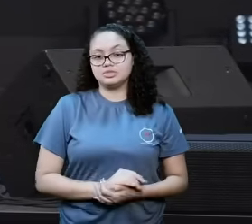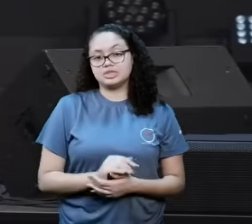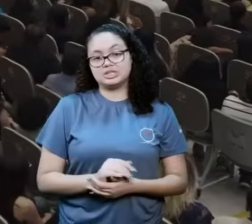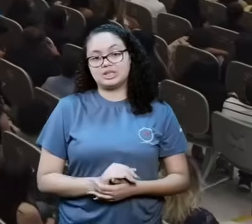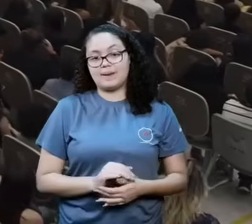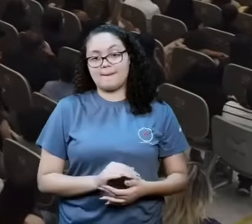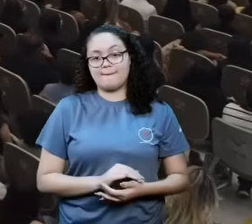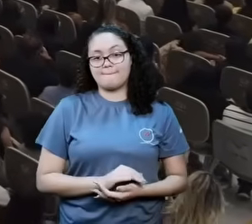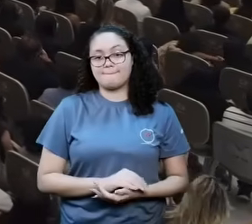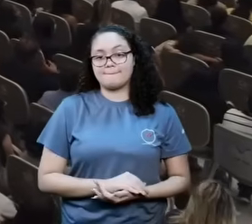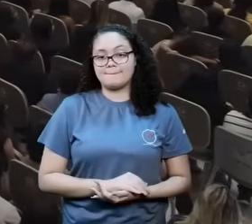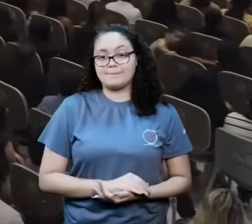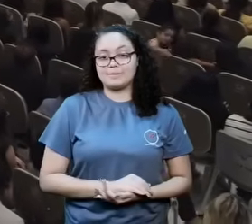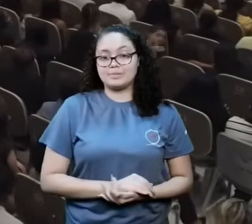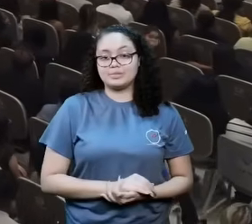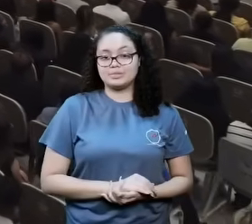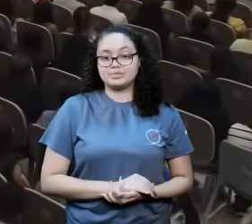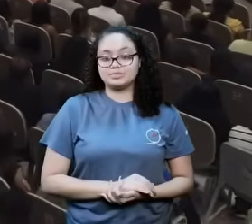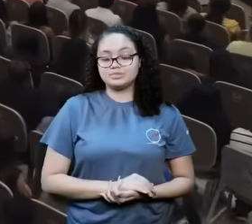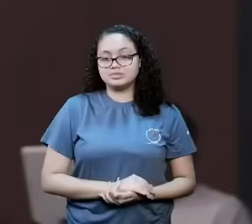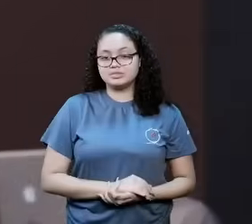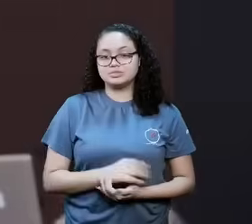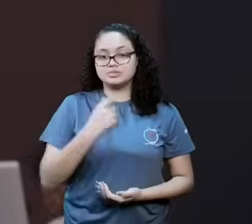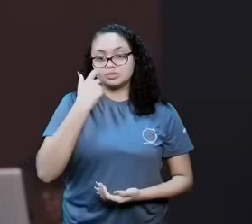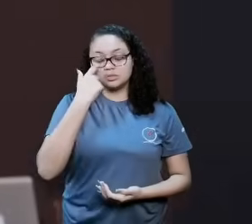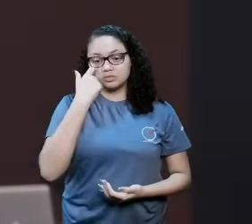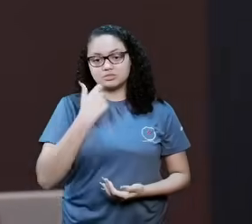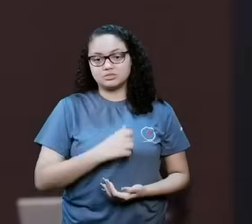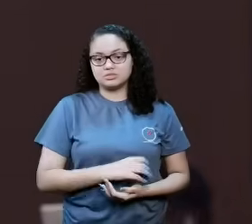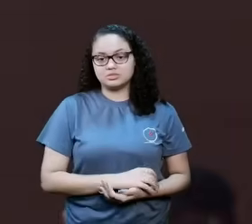Talvez o idioma dos caldeus, enfim.